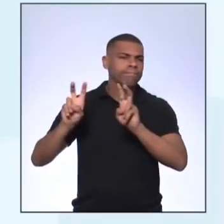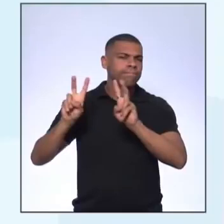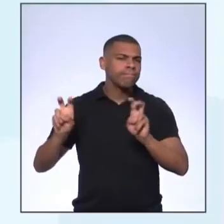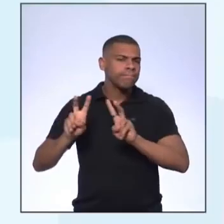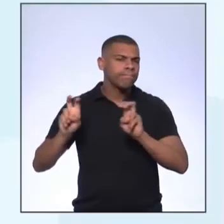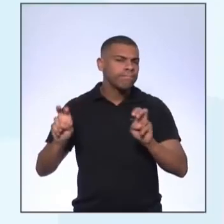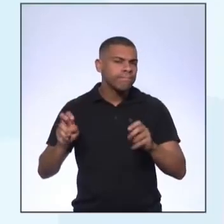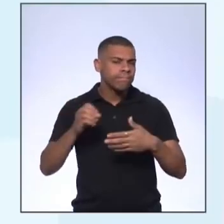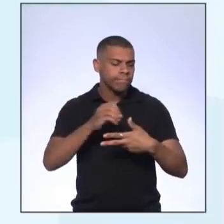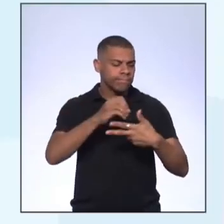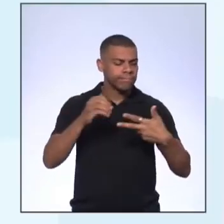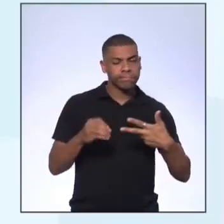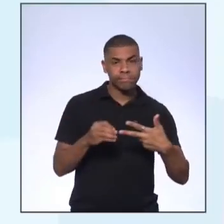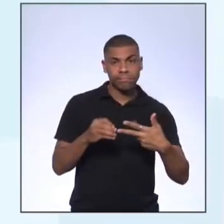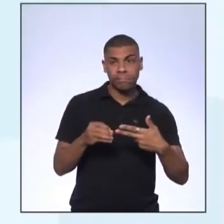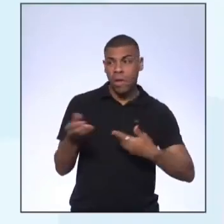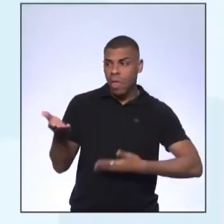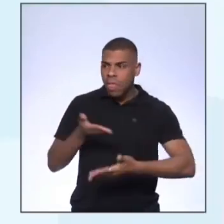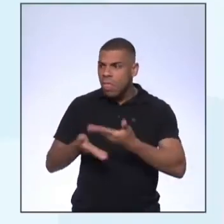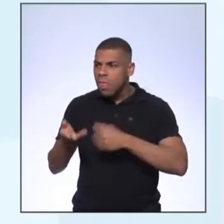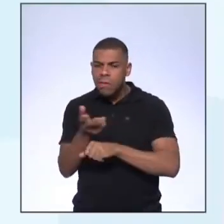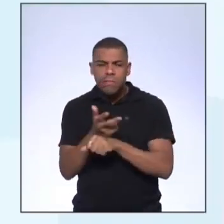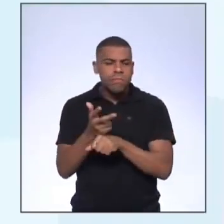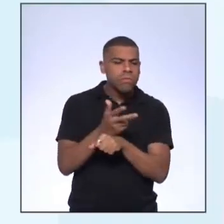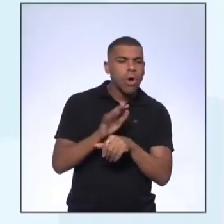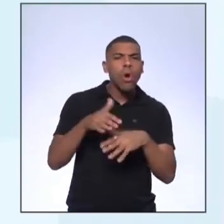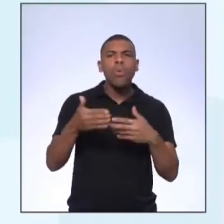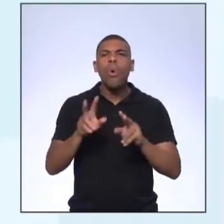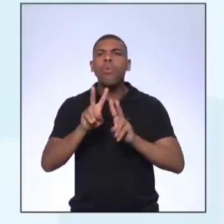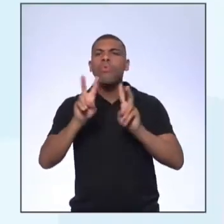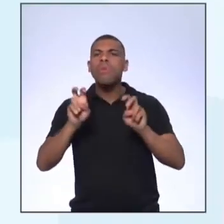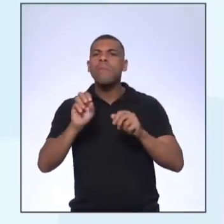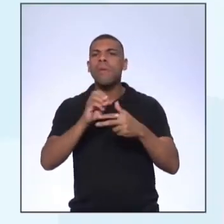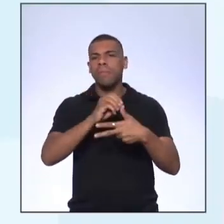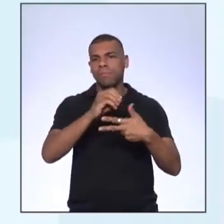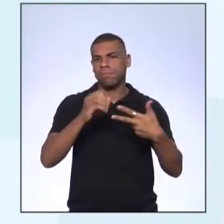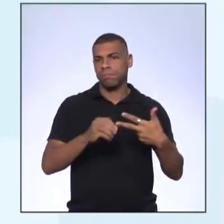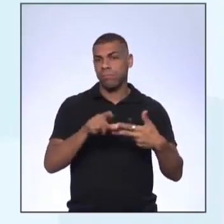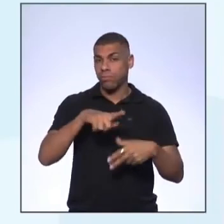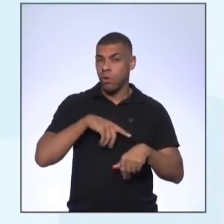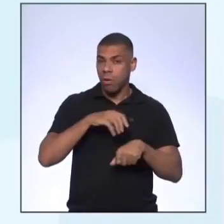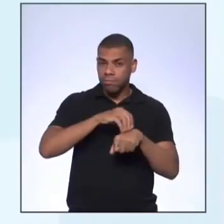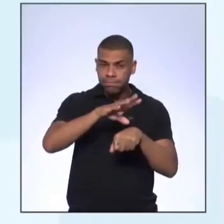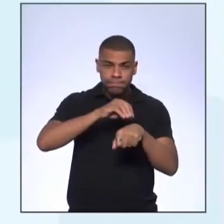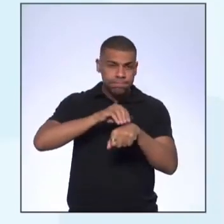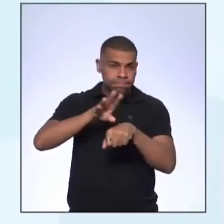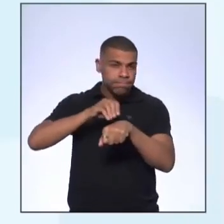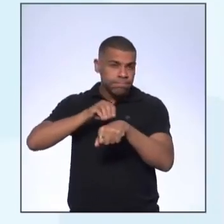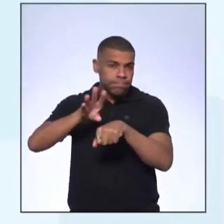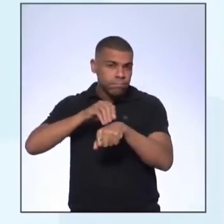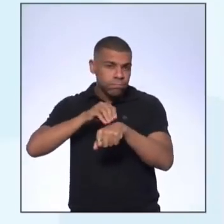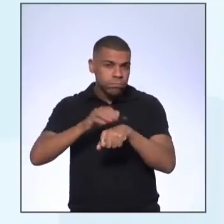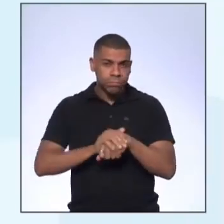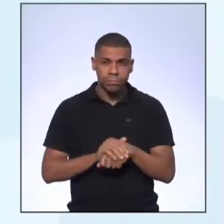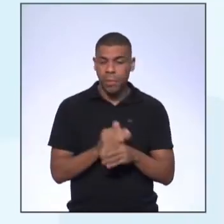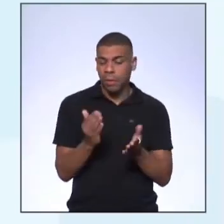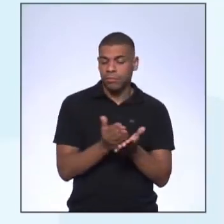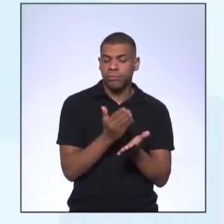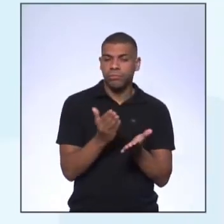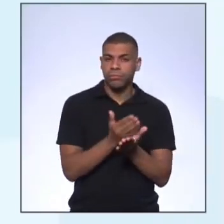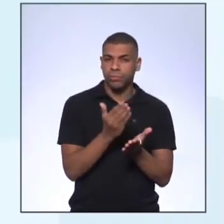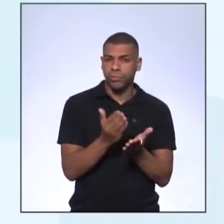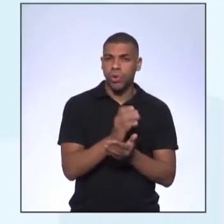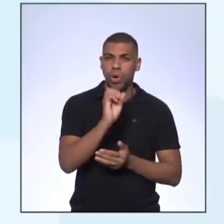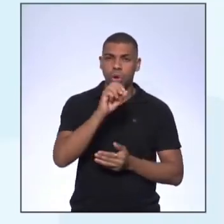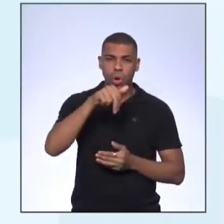2020, compartilhe com os colegas. Então, procure aí temas que podem cair no Enem. Eu indico para que vocês procurem a Agenda 2030 da ONU, porque é bem